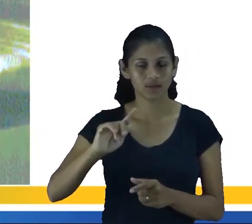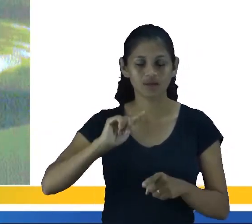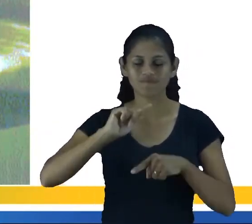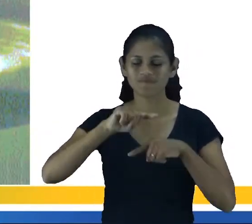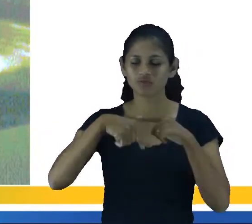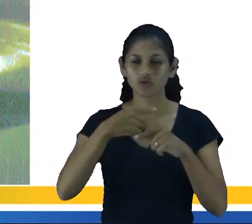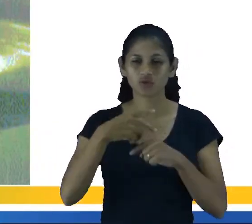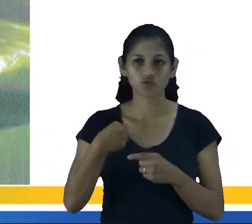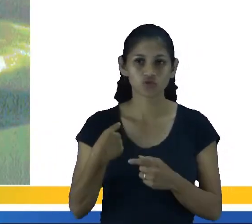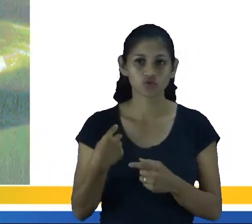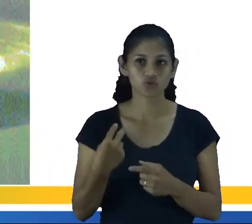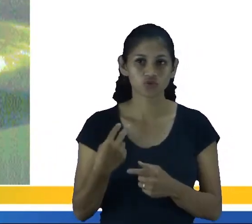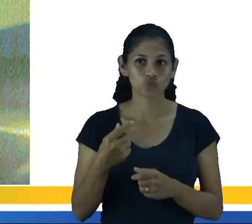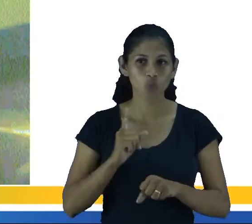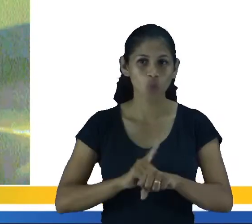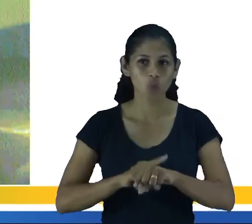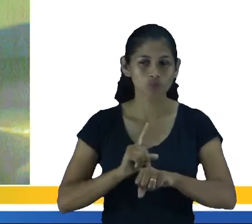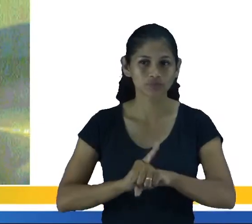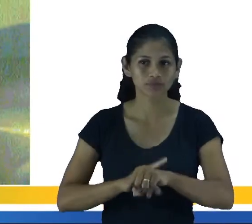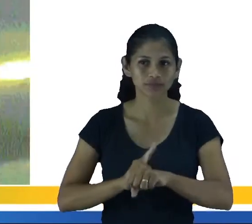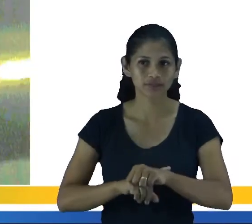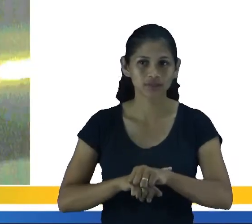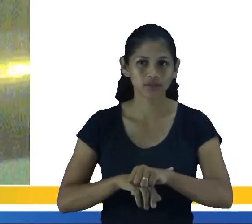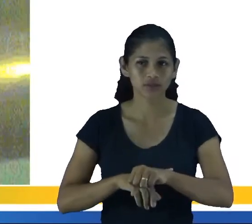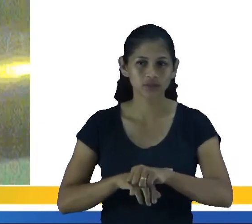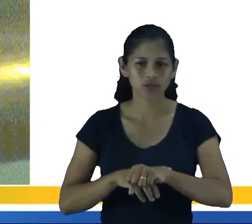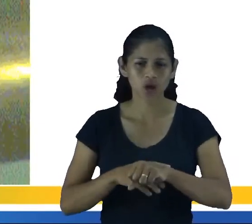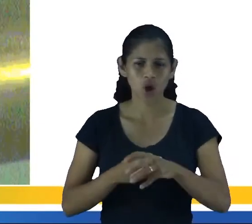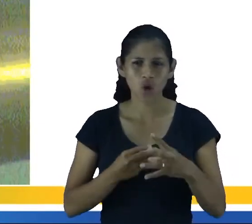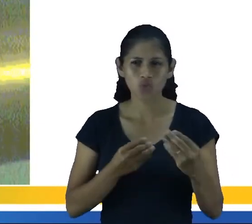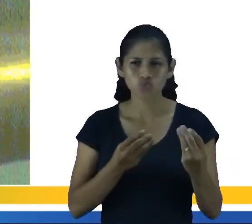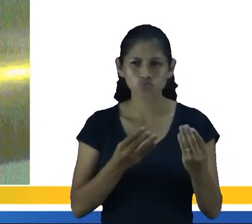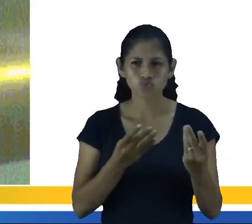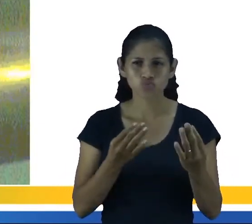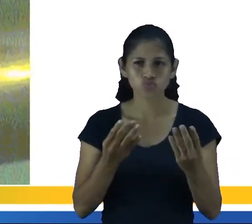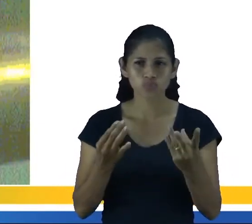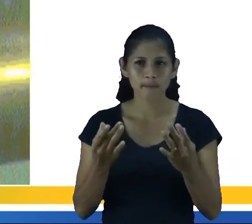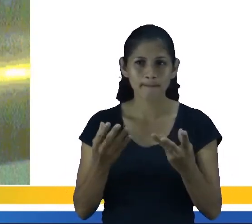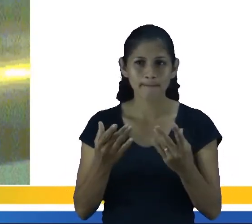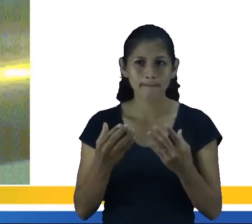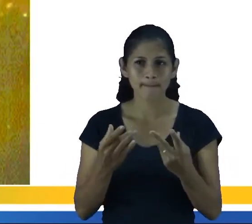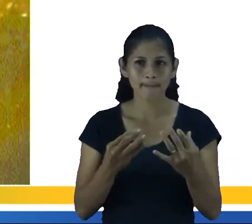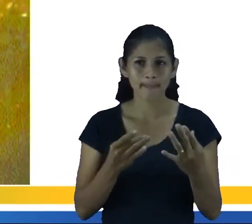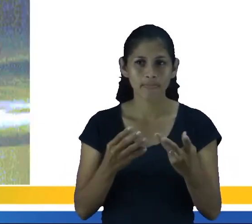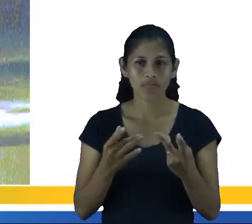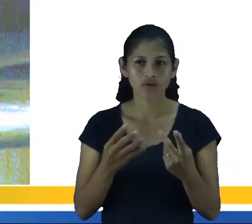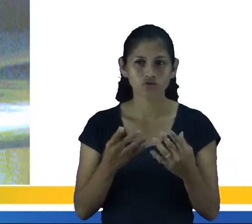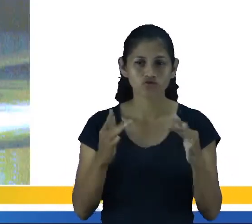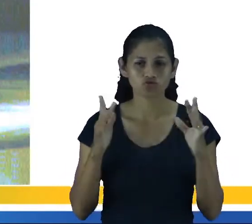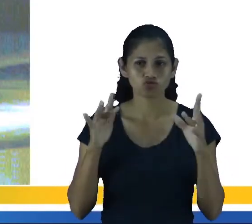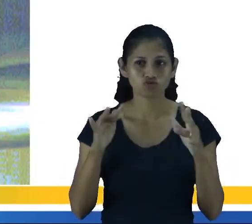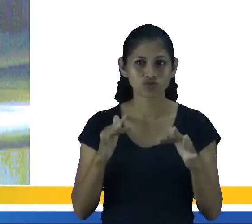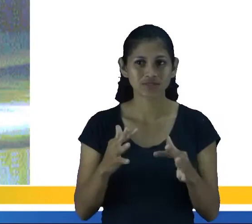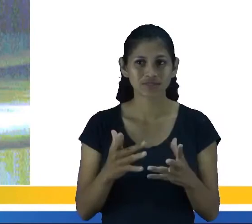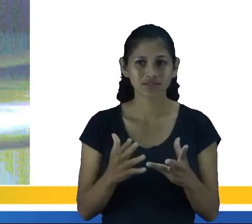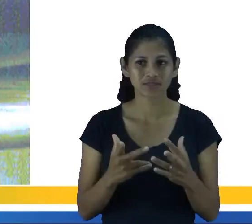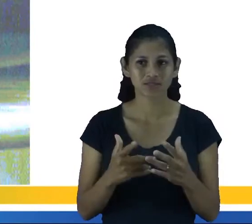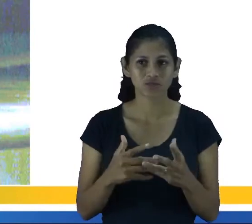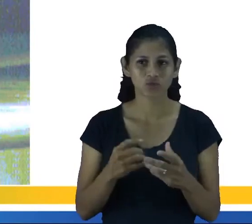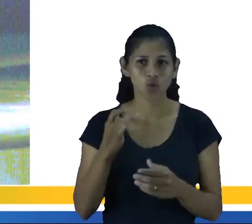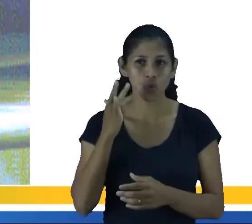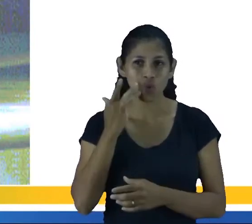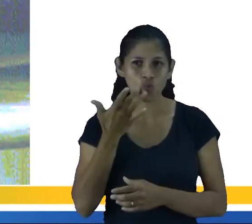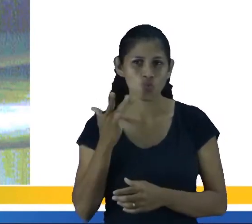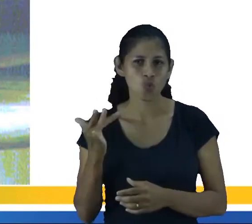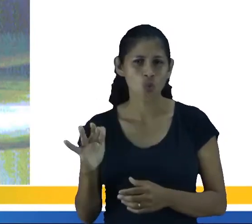que coisa mais linda. Ela vai produzir ali como se fosse uma chuva de ouro, né? Essa experiência ela chama